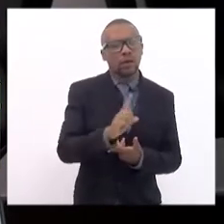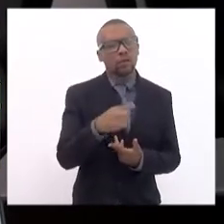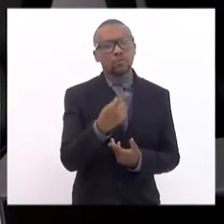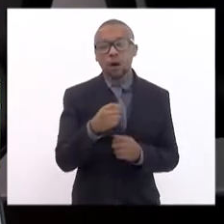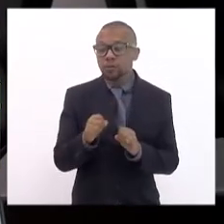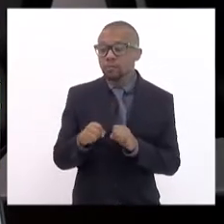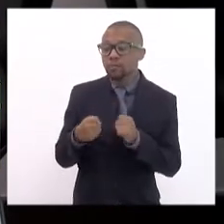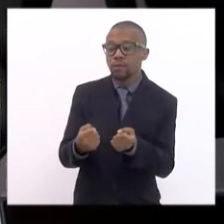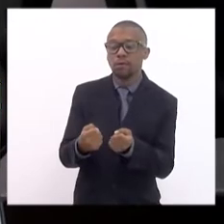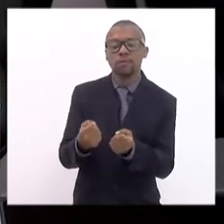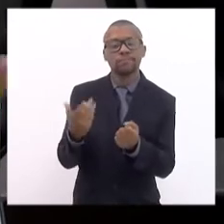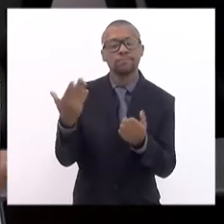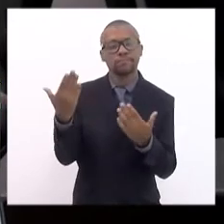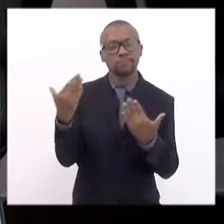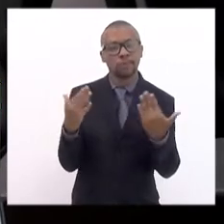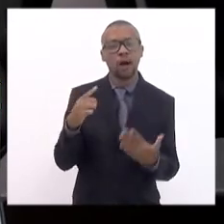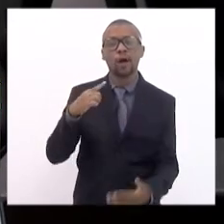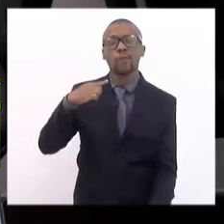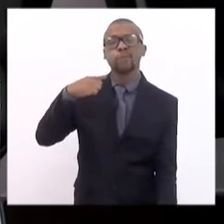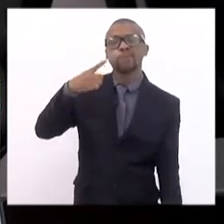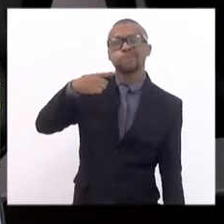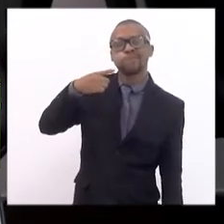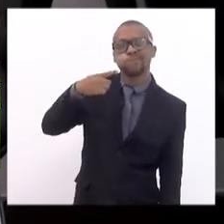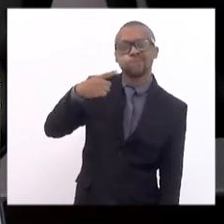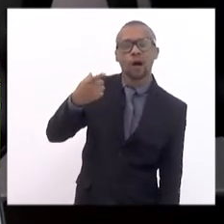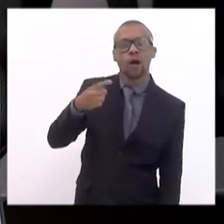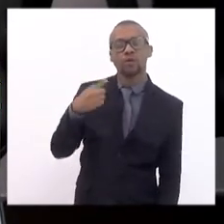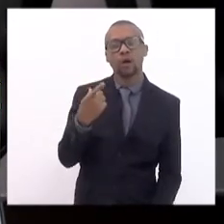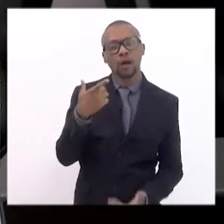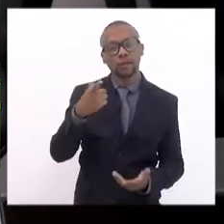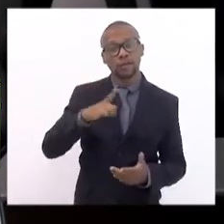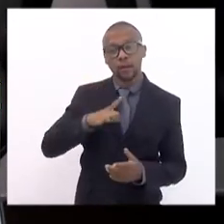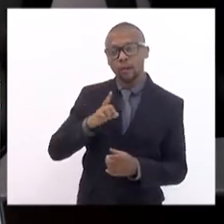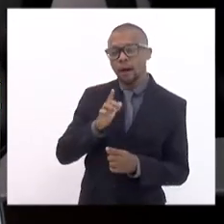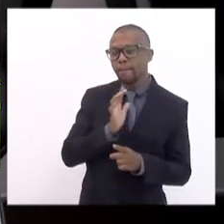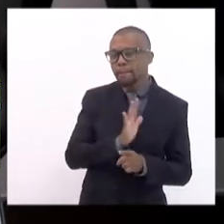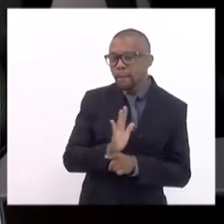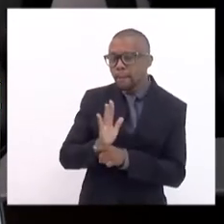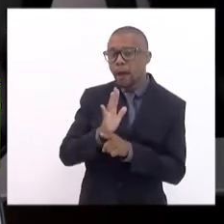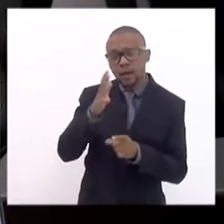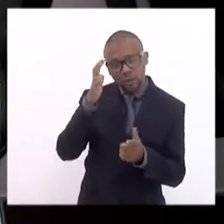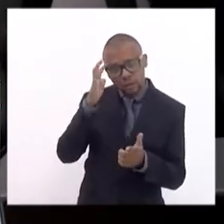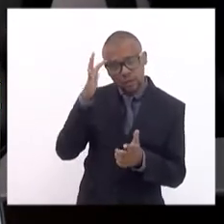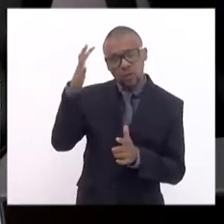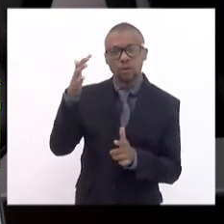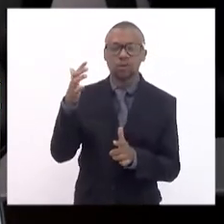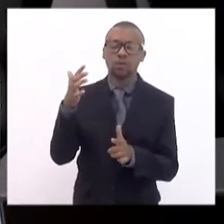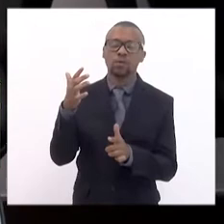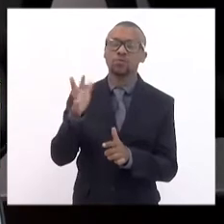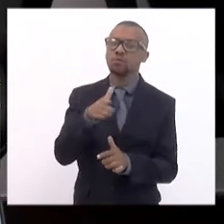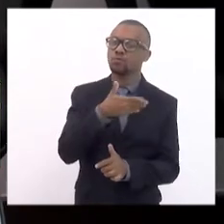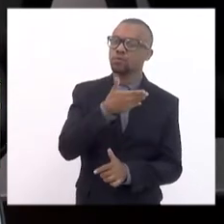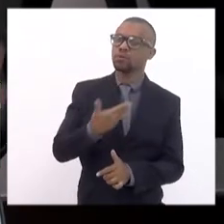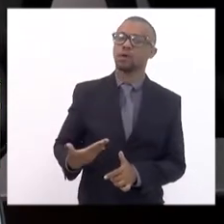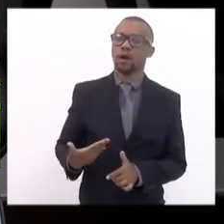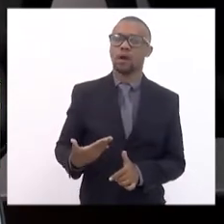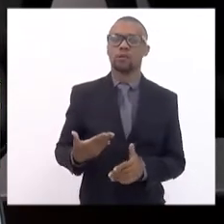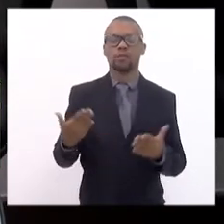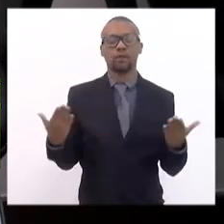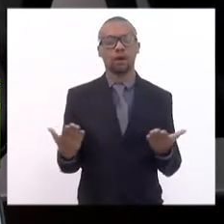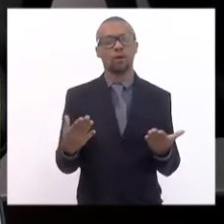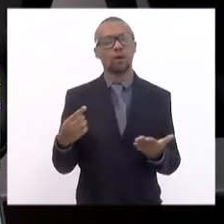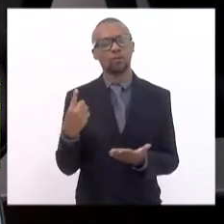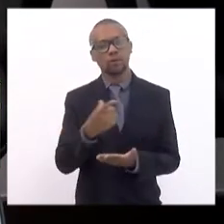advogados. E como advogados, nós arrumamos soluções para o Estado. Então, nós estamos agora empenhados em, dentro